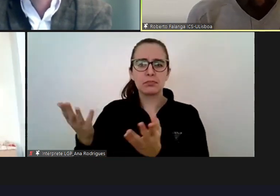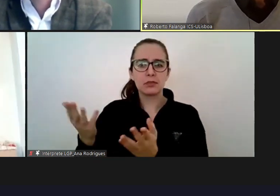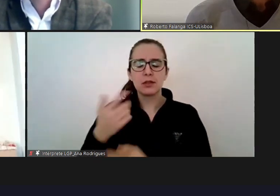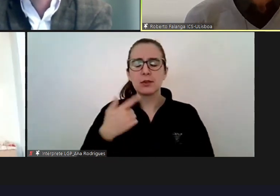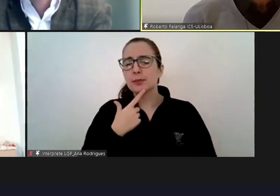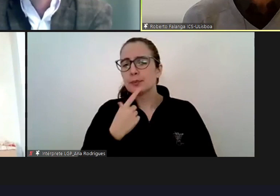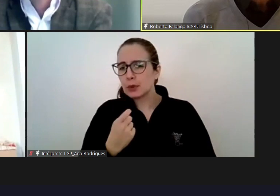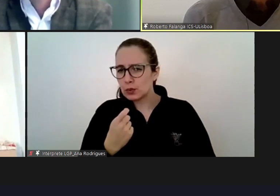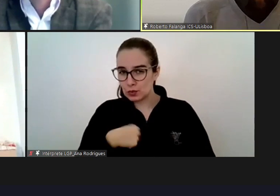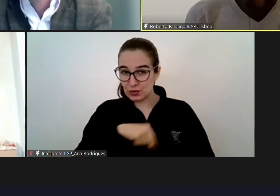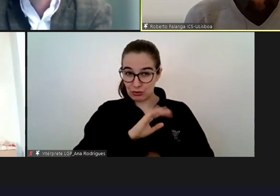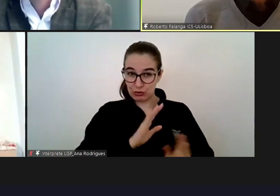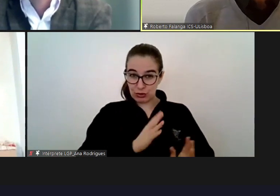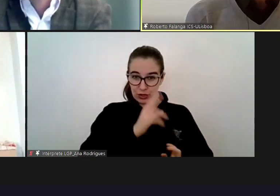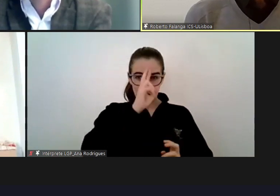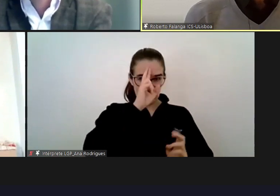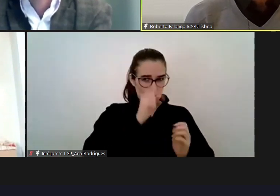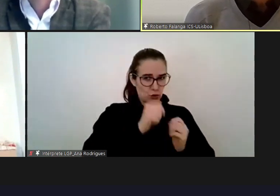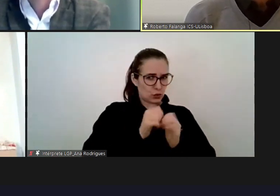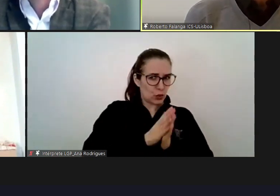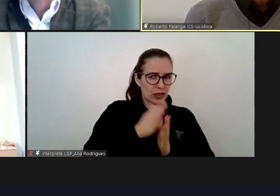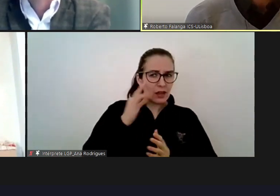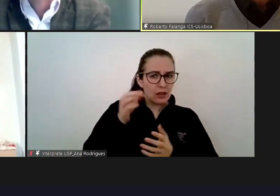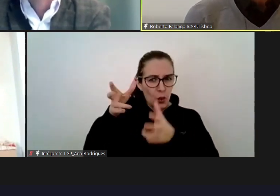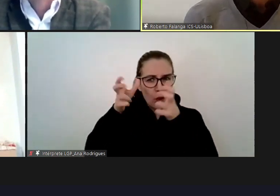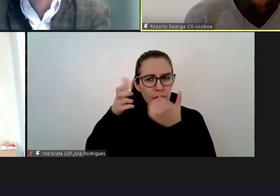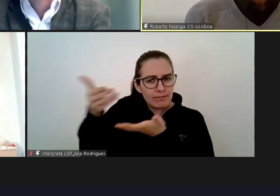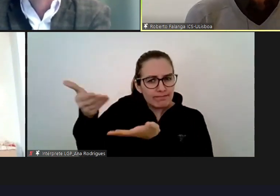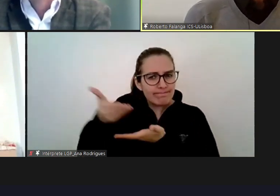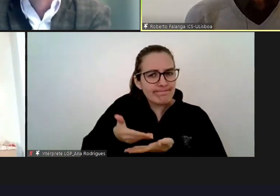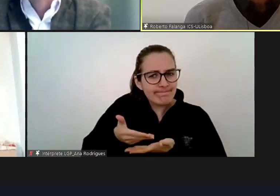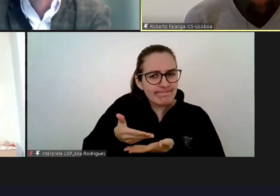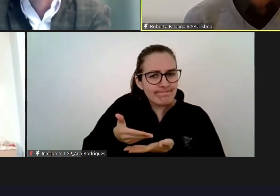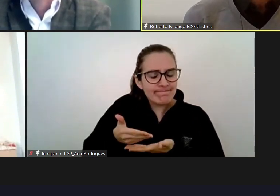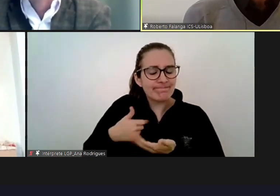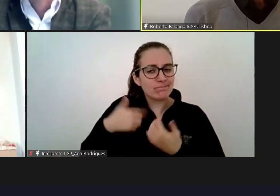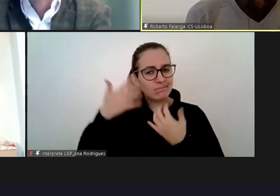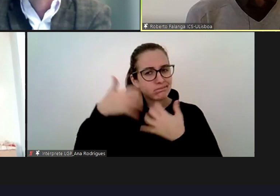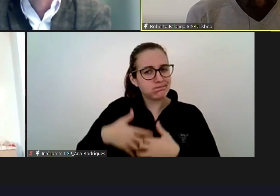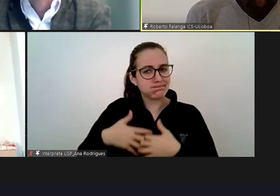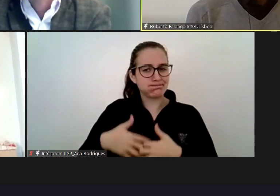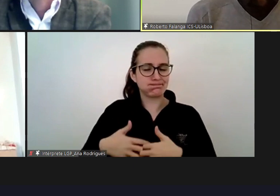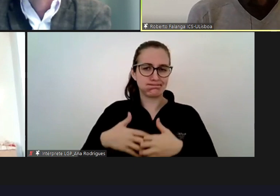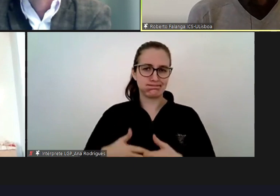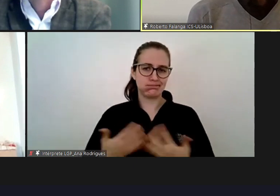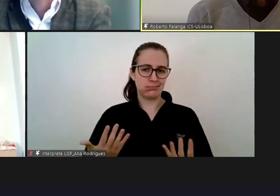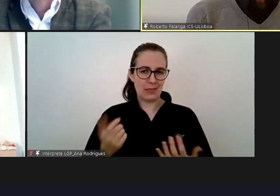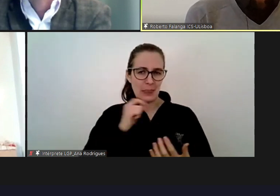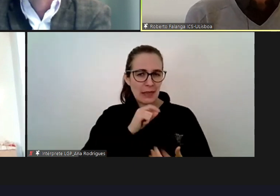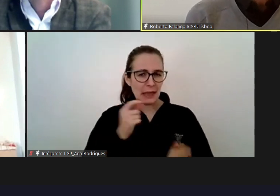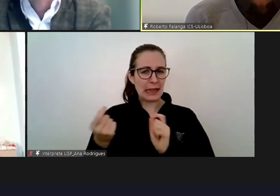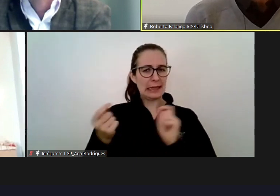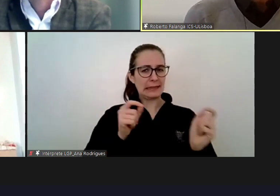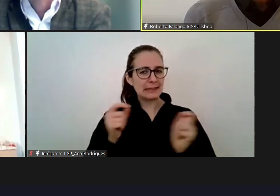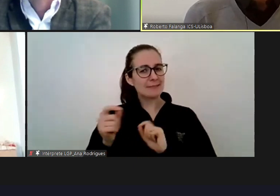feito todo o esforço possível e necessário para dialogar com os jovens sobre este assunto?